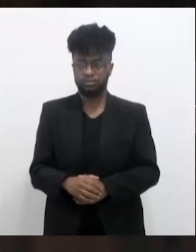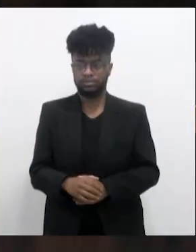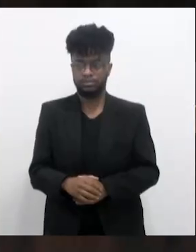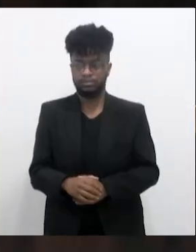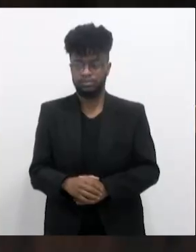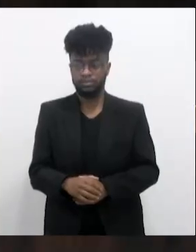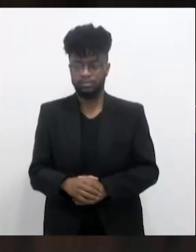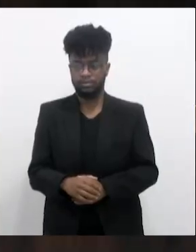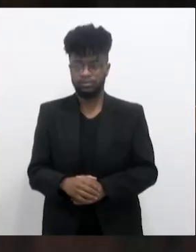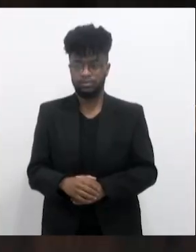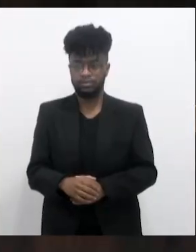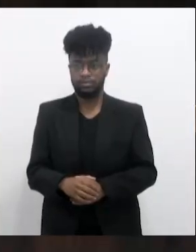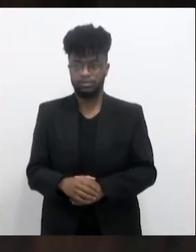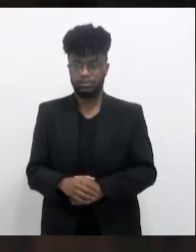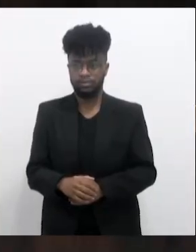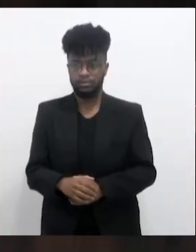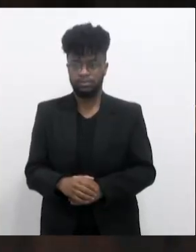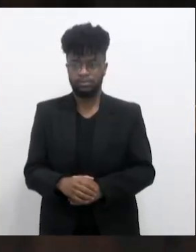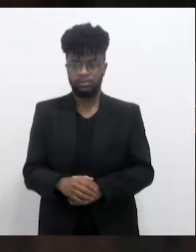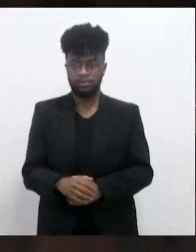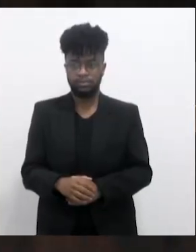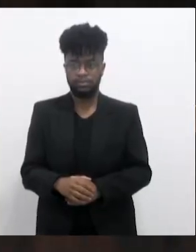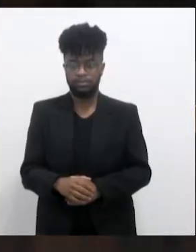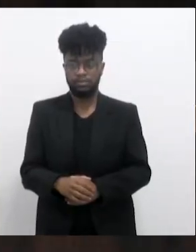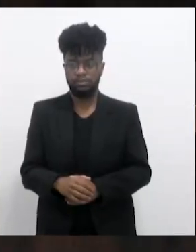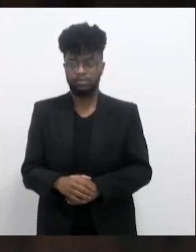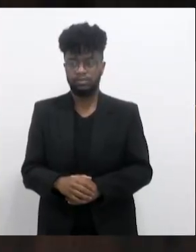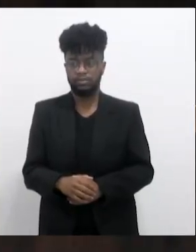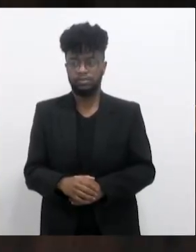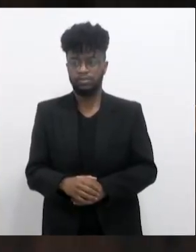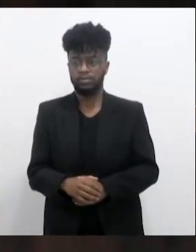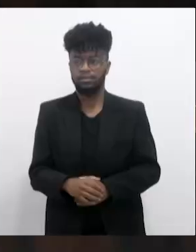Não. 97?